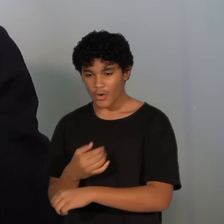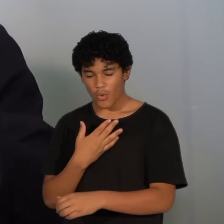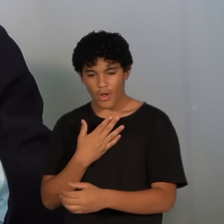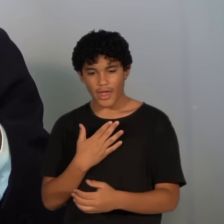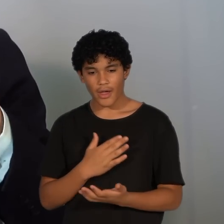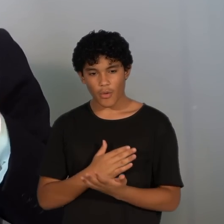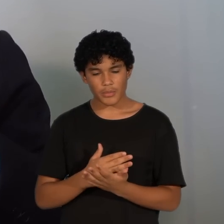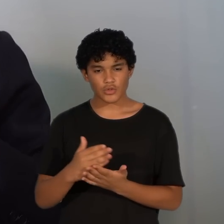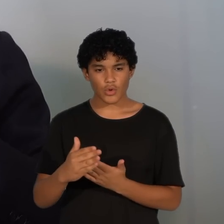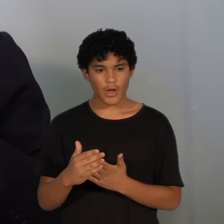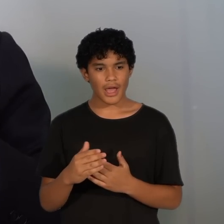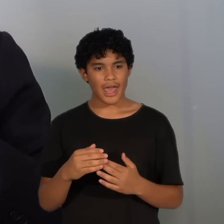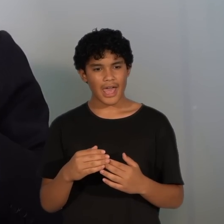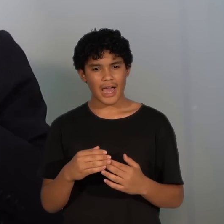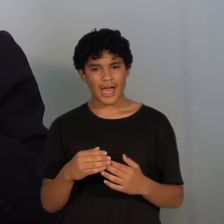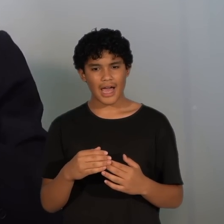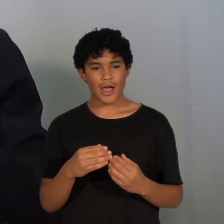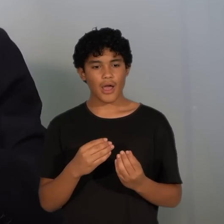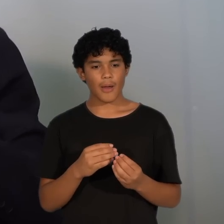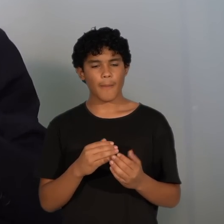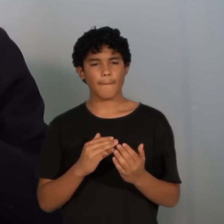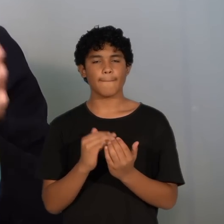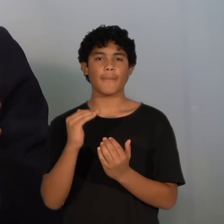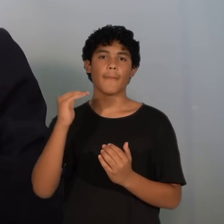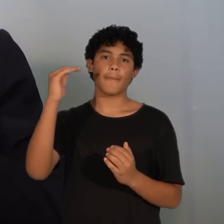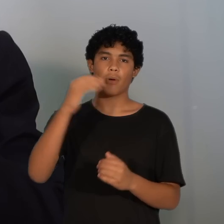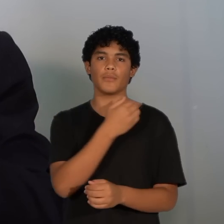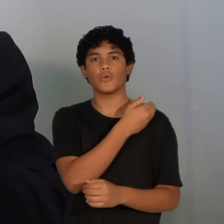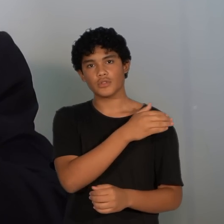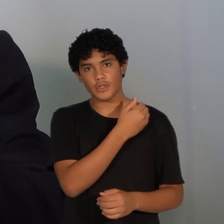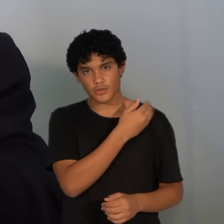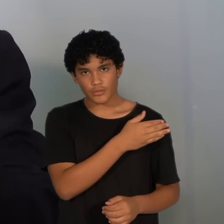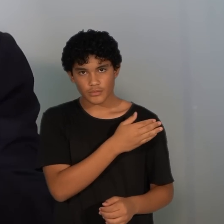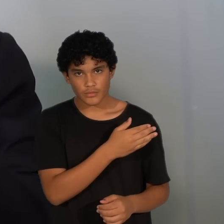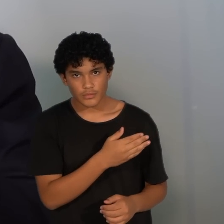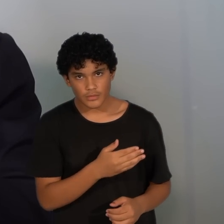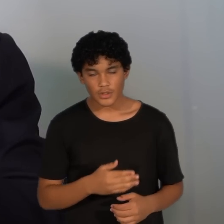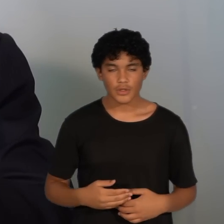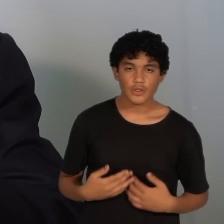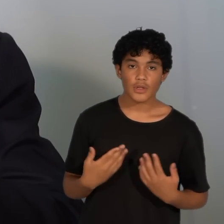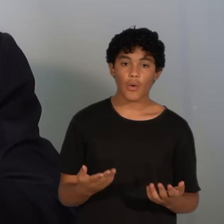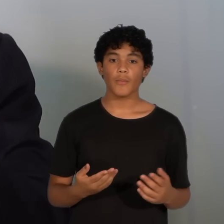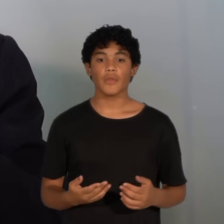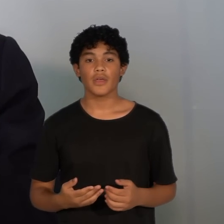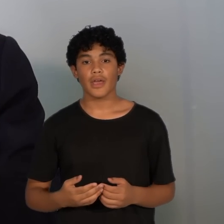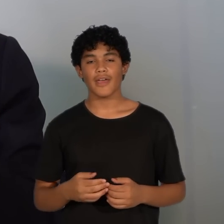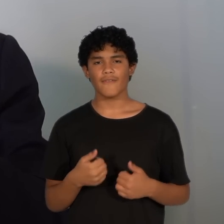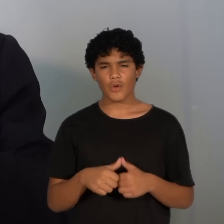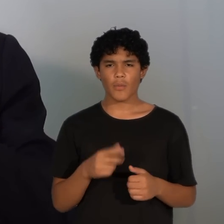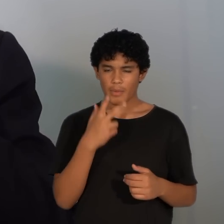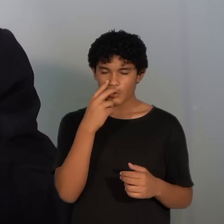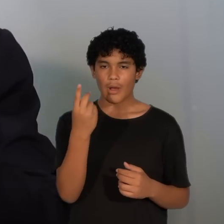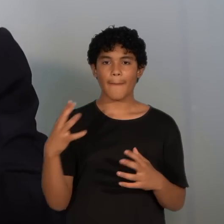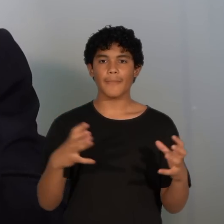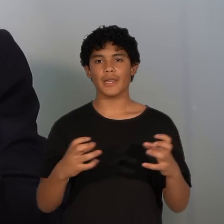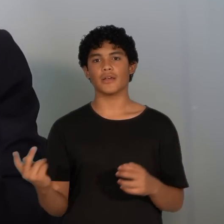por causa que agora eles construíram um templo em comparação com Jerusalém. Né? E aí